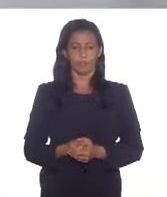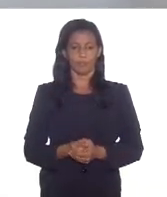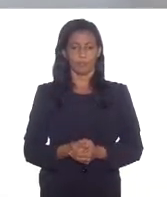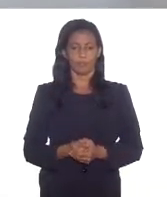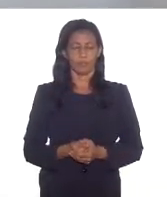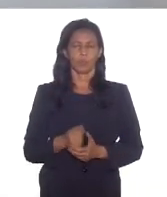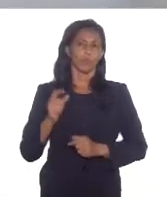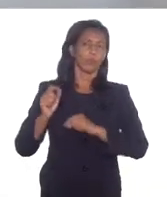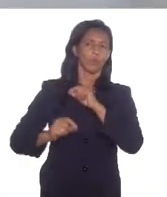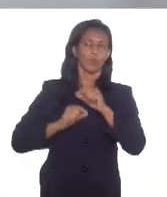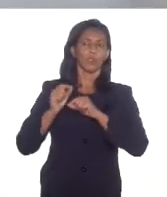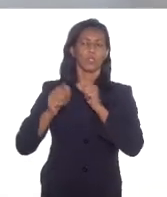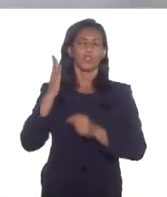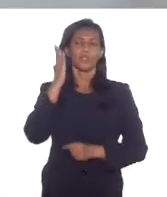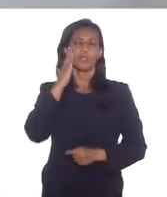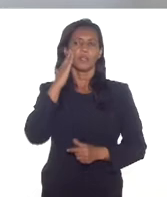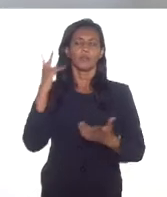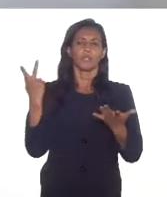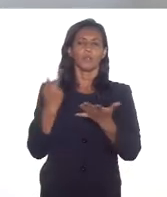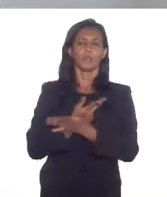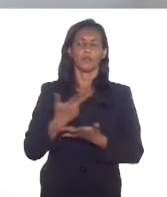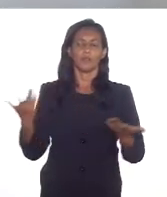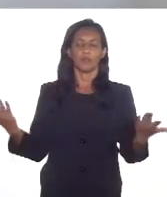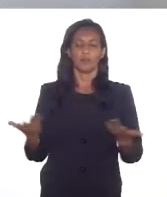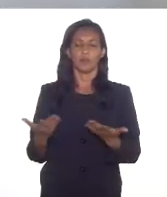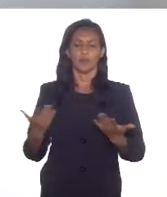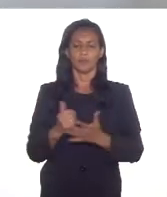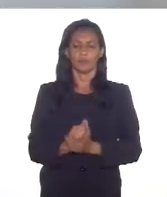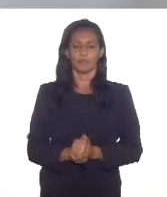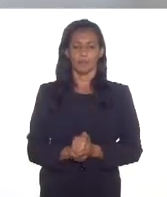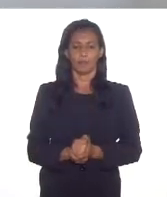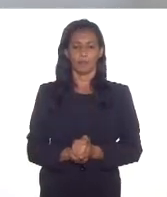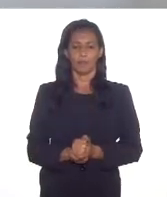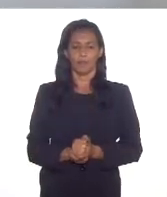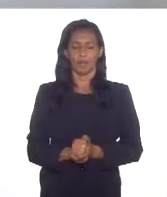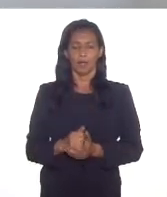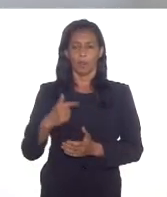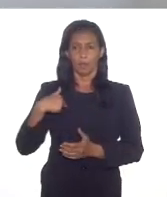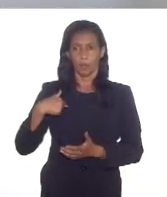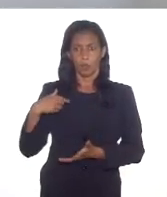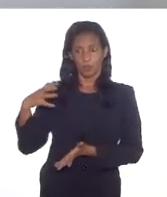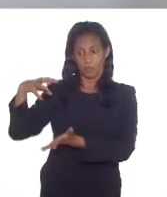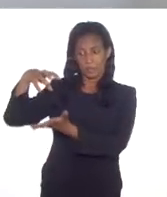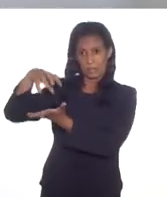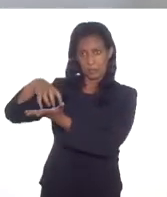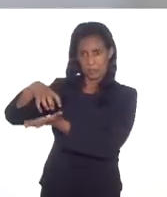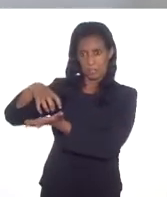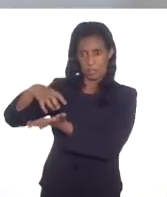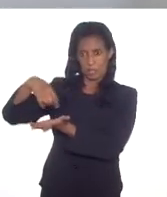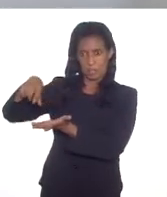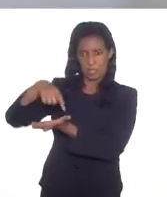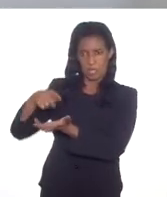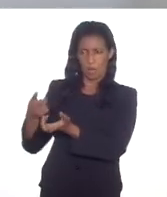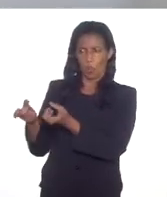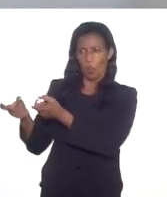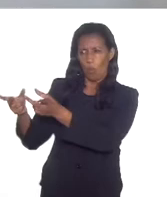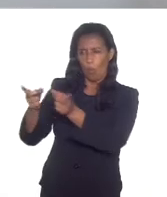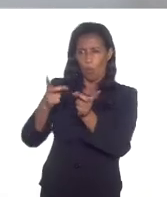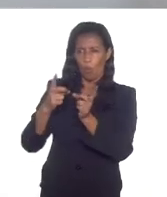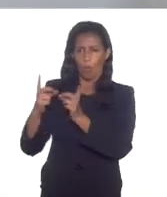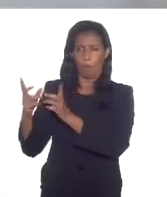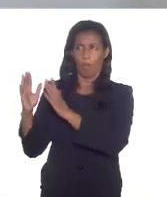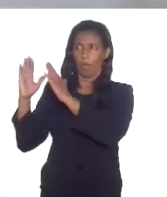que a gente sabe que está acontecendo hoje. Para viabilizar o centro do Rio aqui, o comércio, esses imóveis